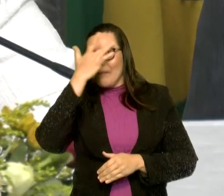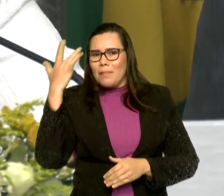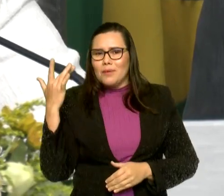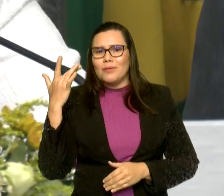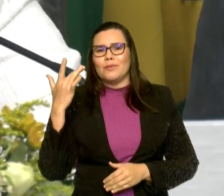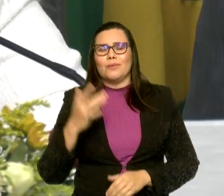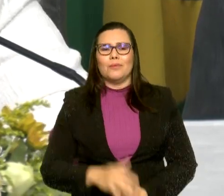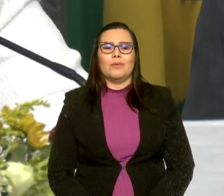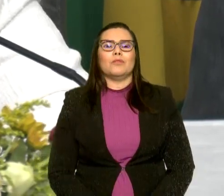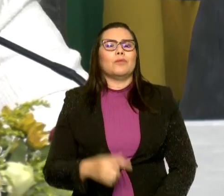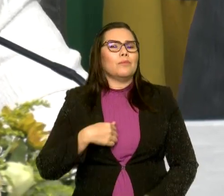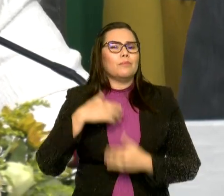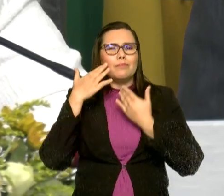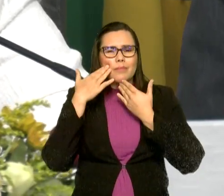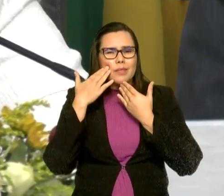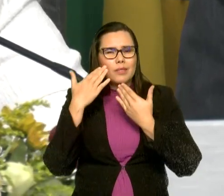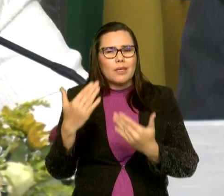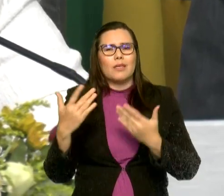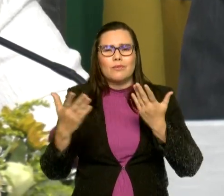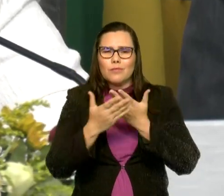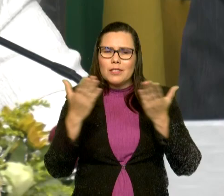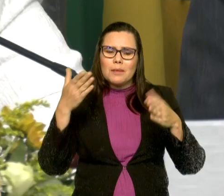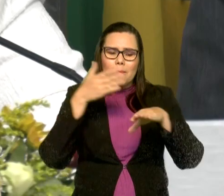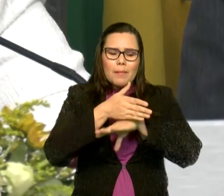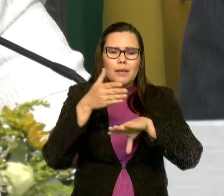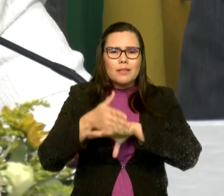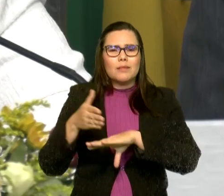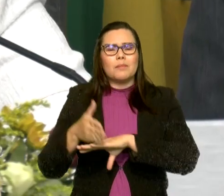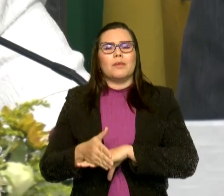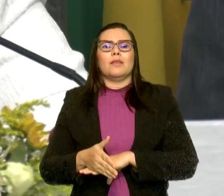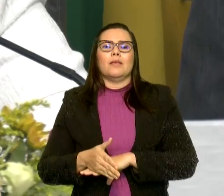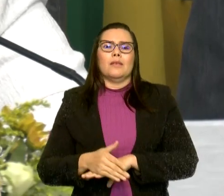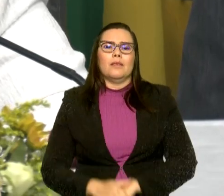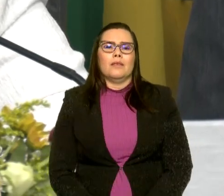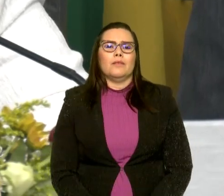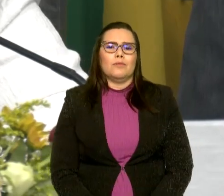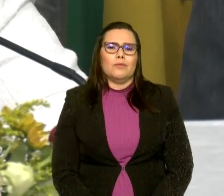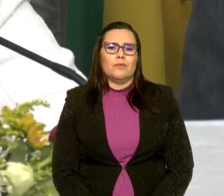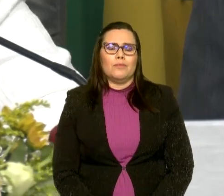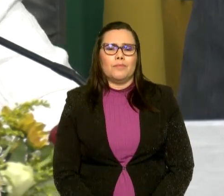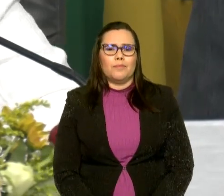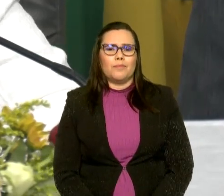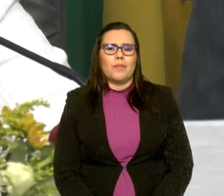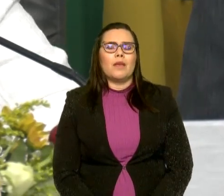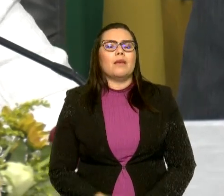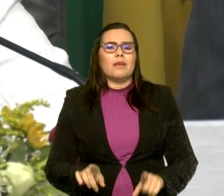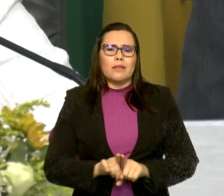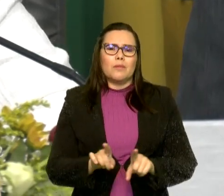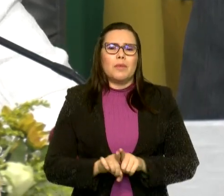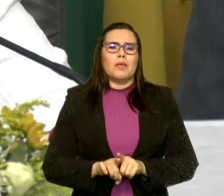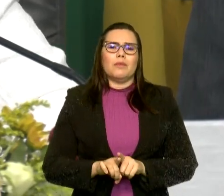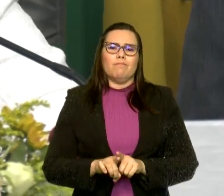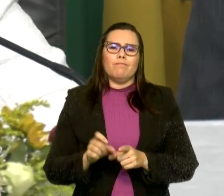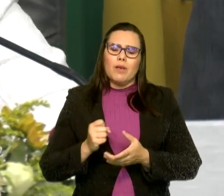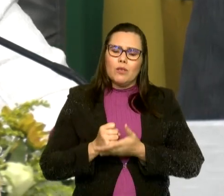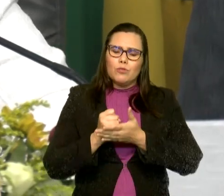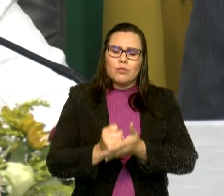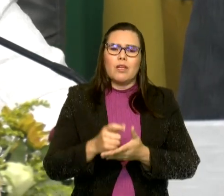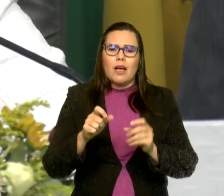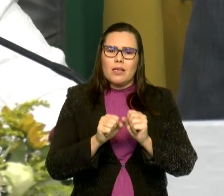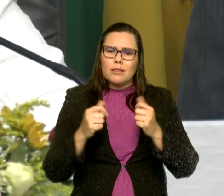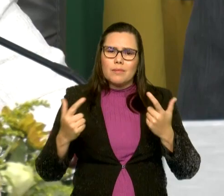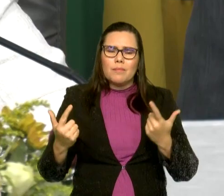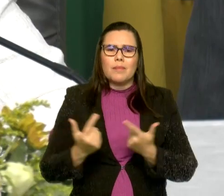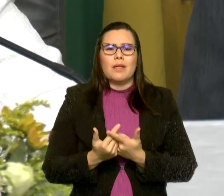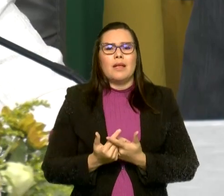Obrigado por vocês terem se disposto a nos receber, a nos ajudar, a encontrar